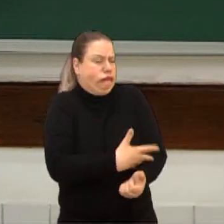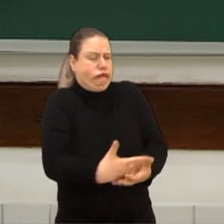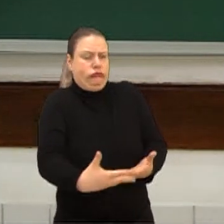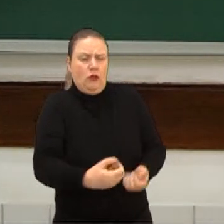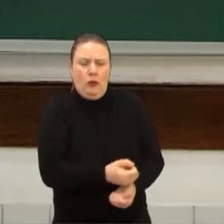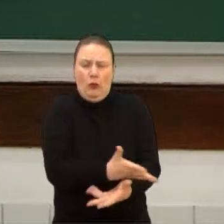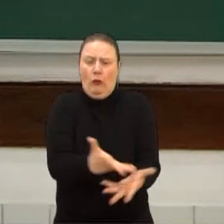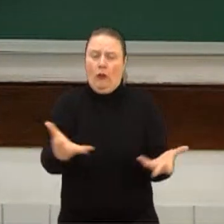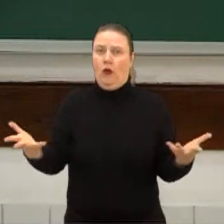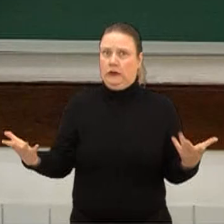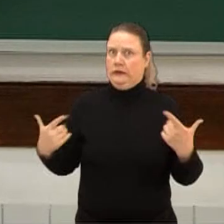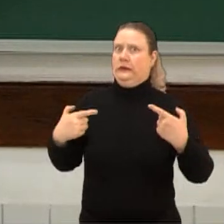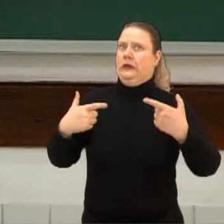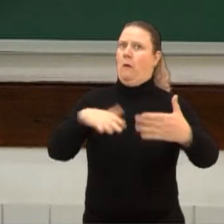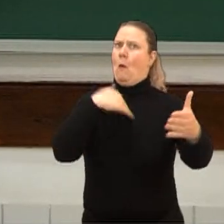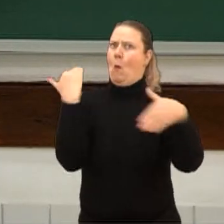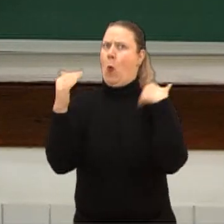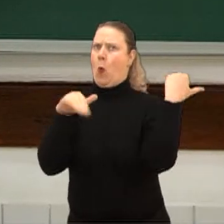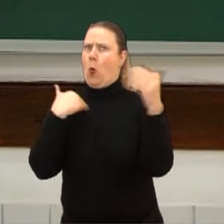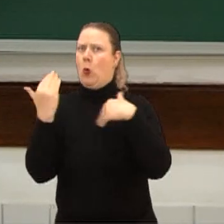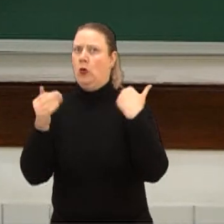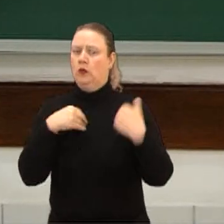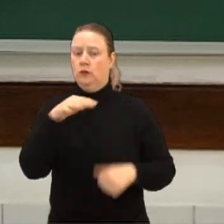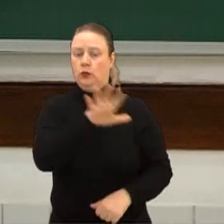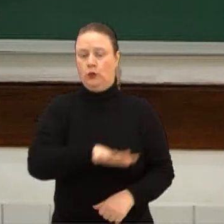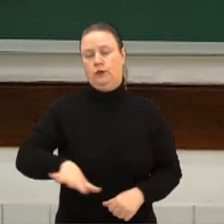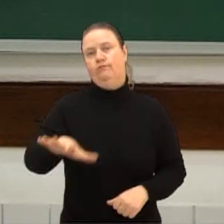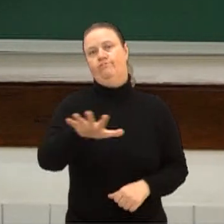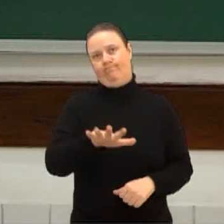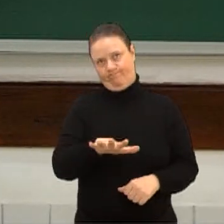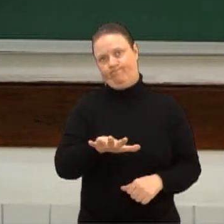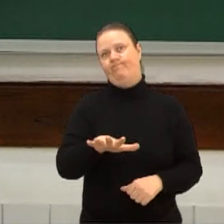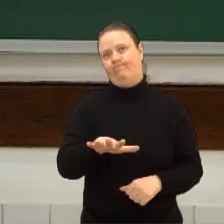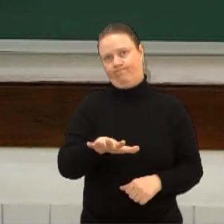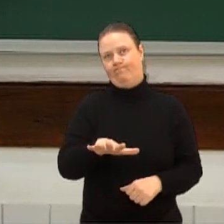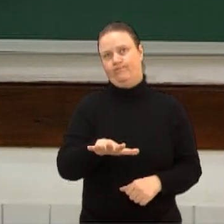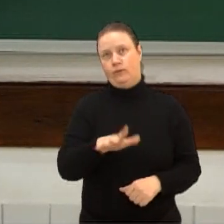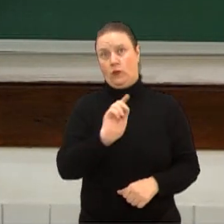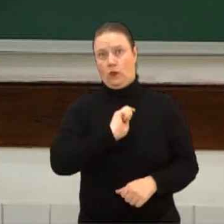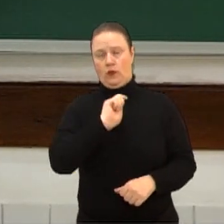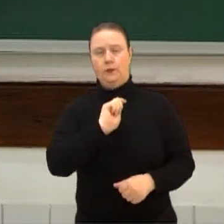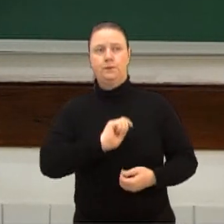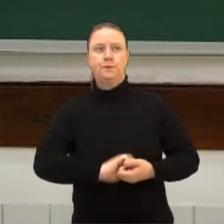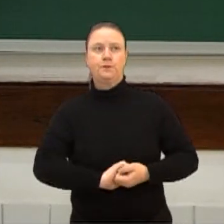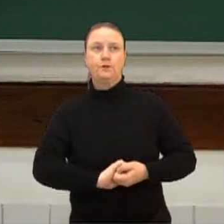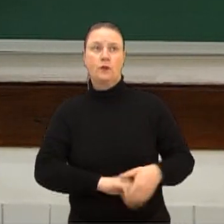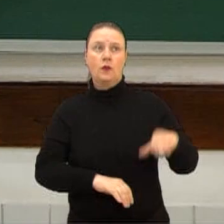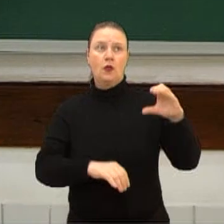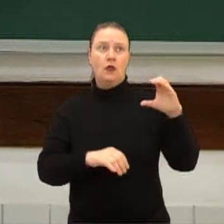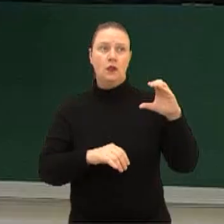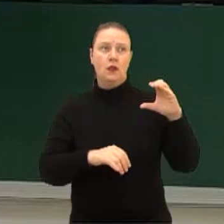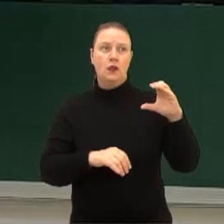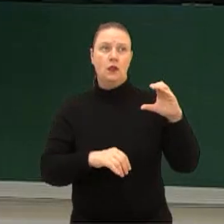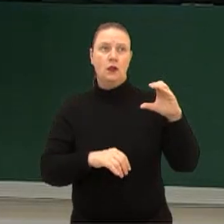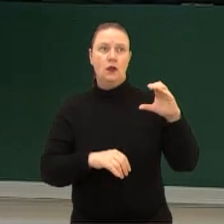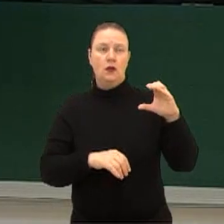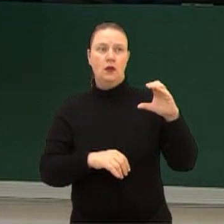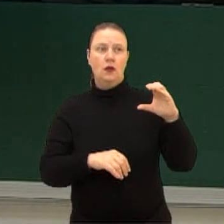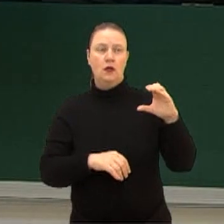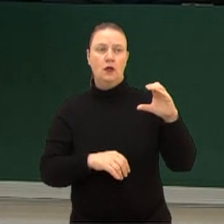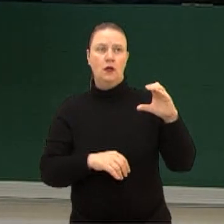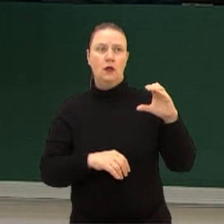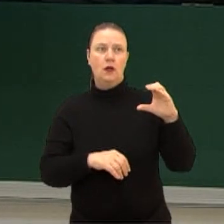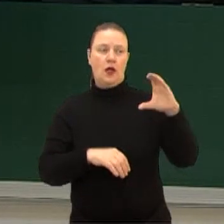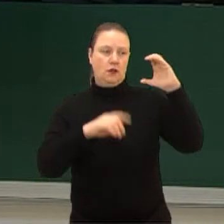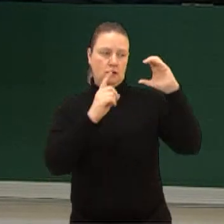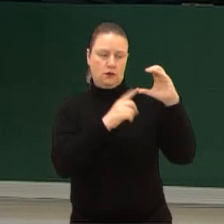infelizmente, no continente e na região de delimitação espanhola. Na letra D, consequência da expansão